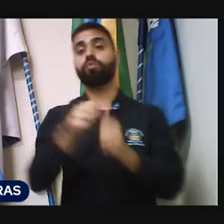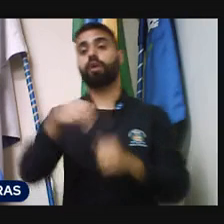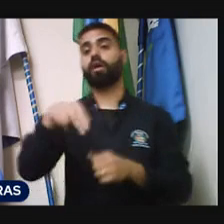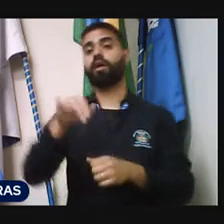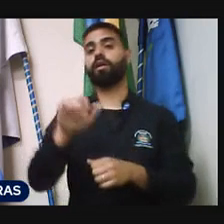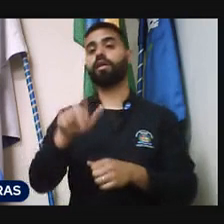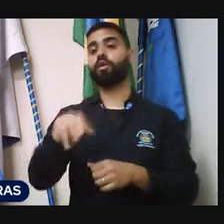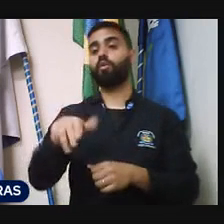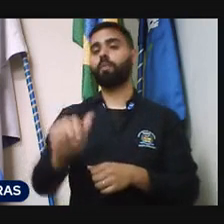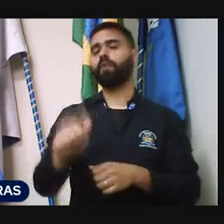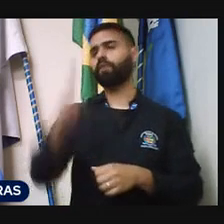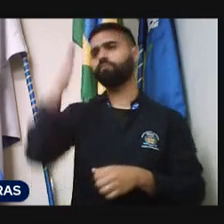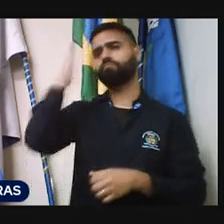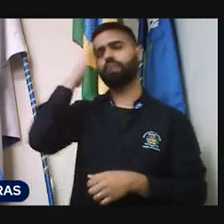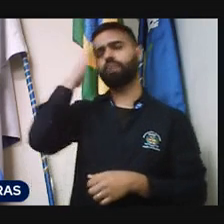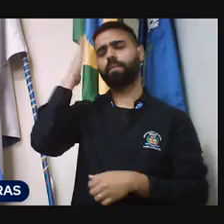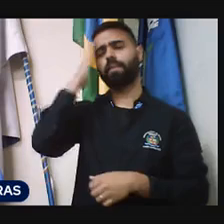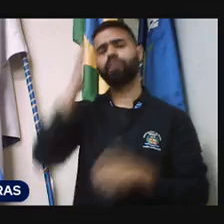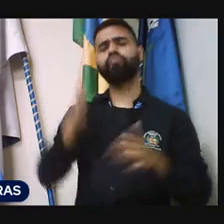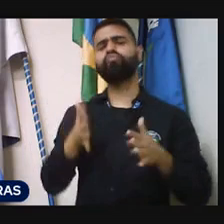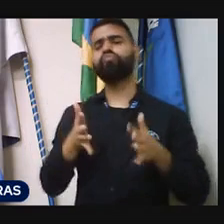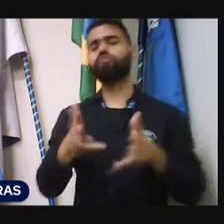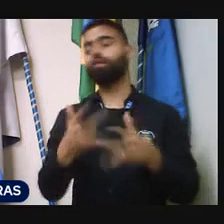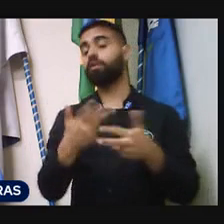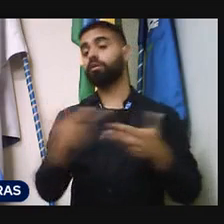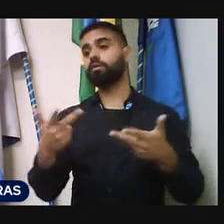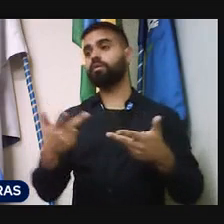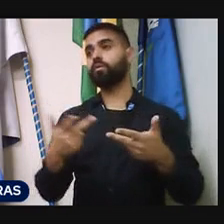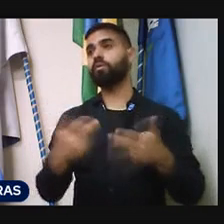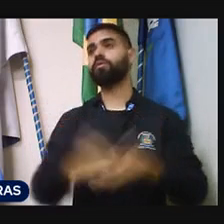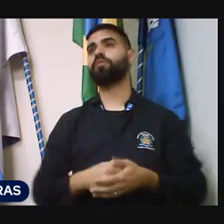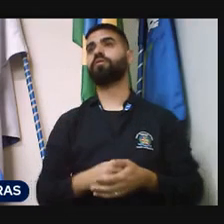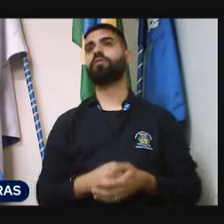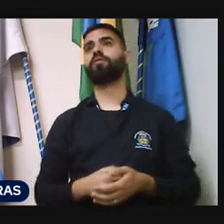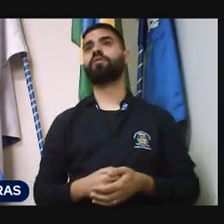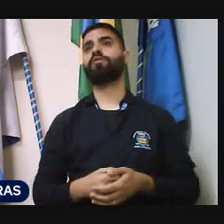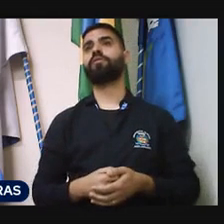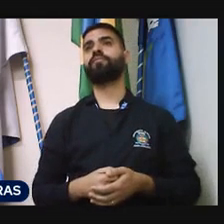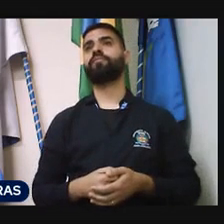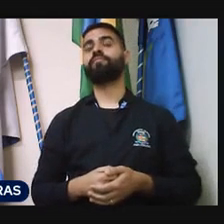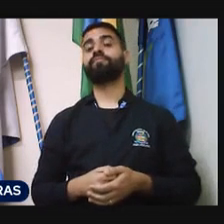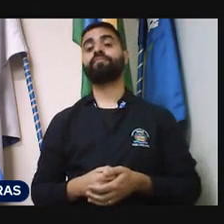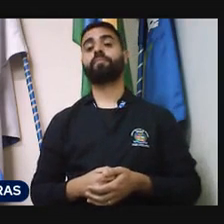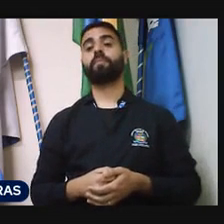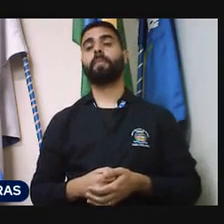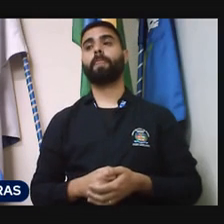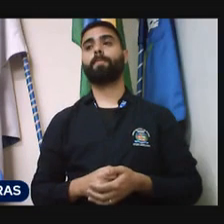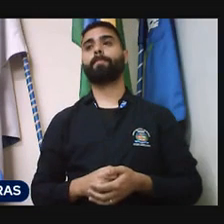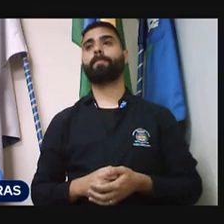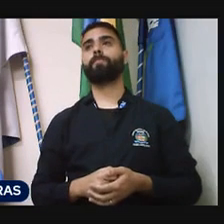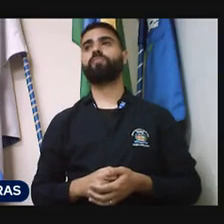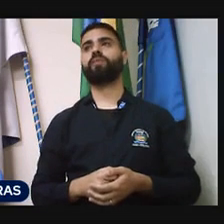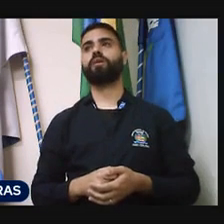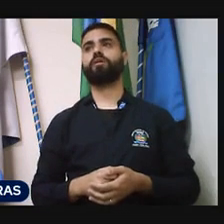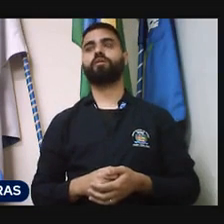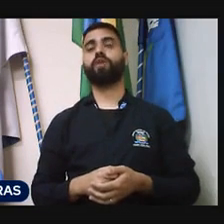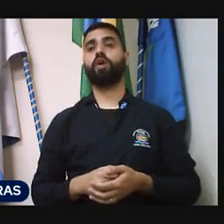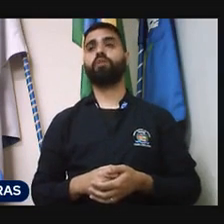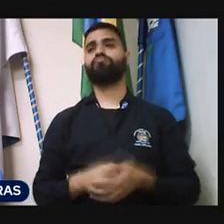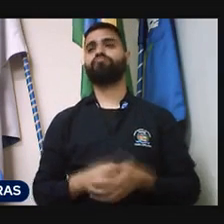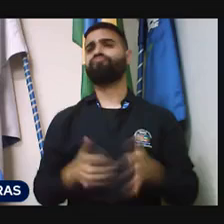Fiquei sabendo de toda a os pormenores das contas realmente do hospital